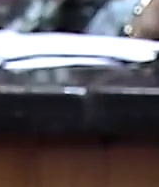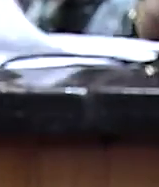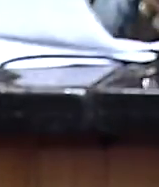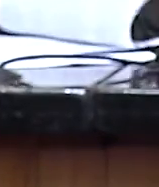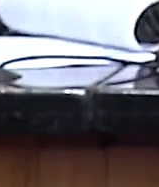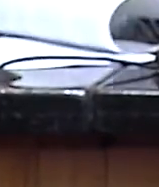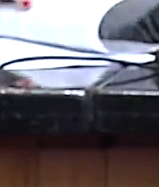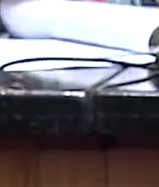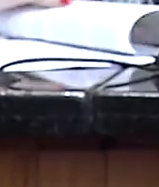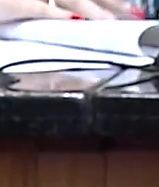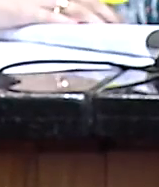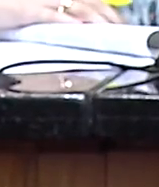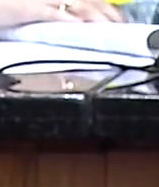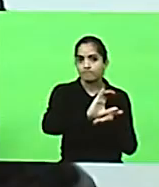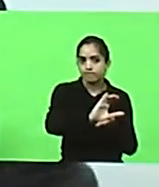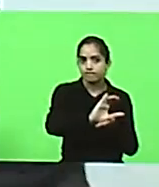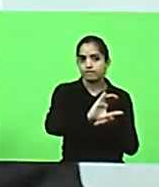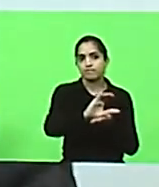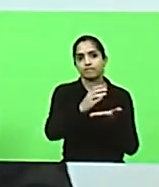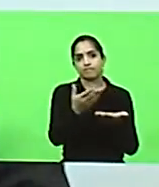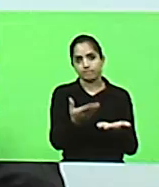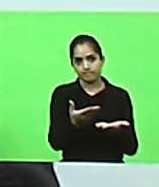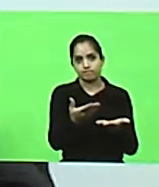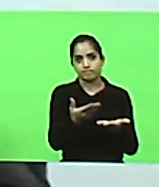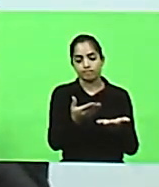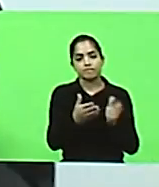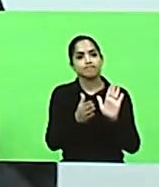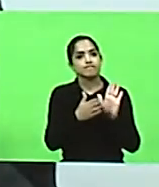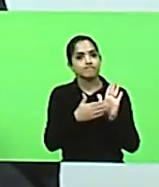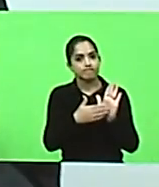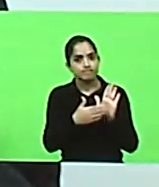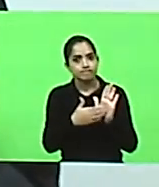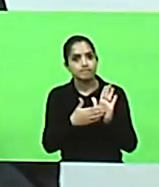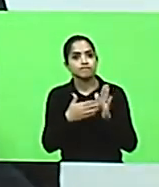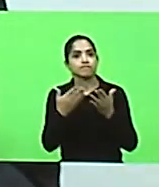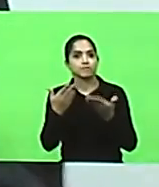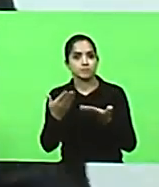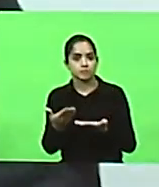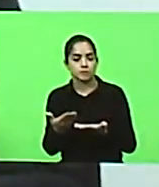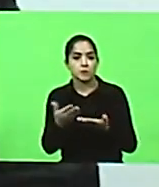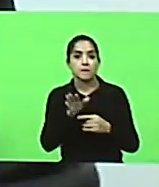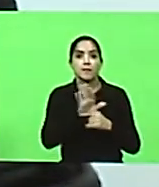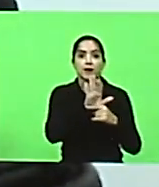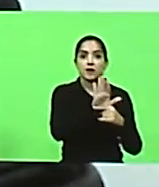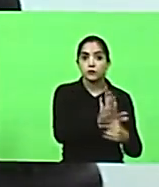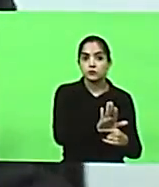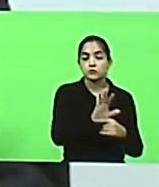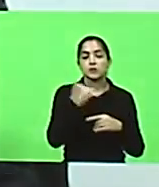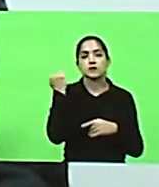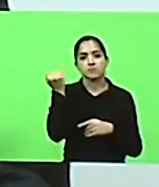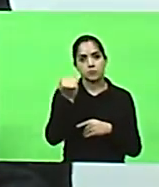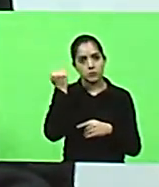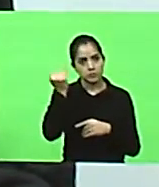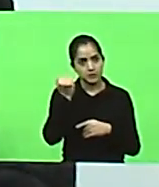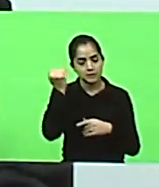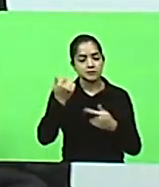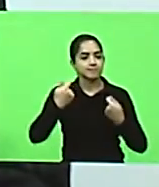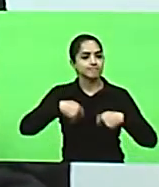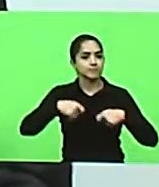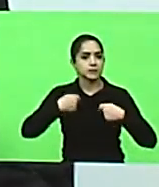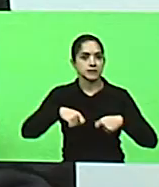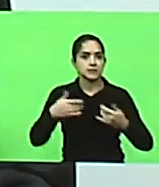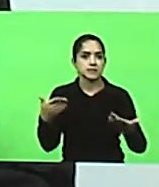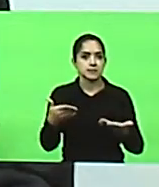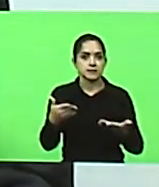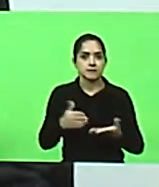trabalho individual ou familiar. De acordo com o parlamentar, a proposta tem o objetivo de proteger a população mais pobre,